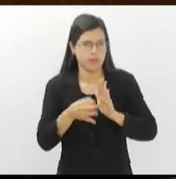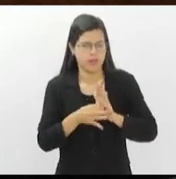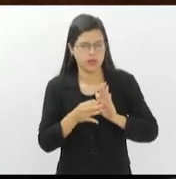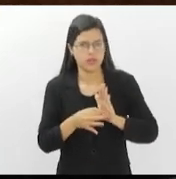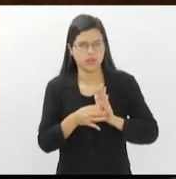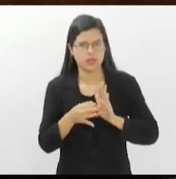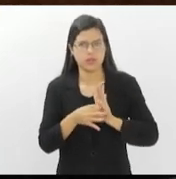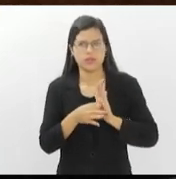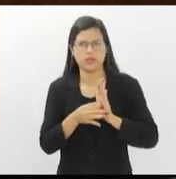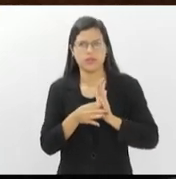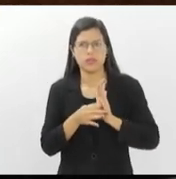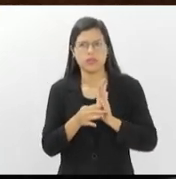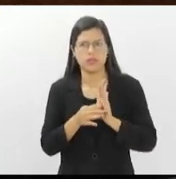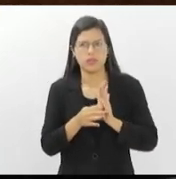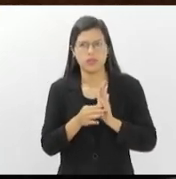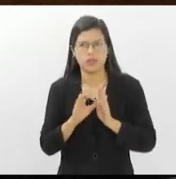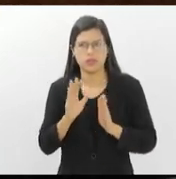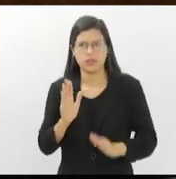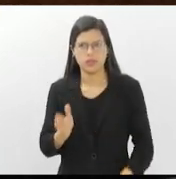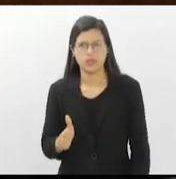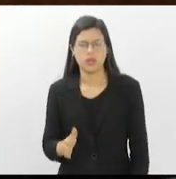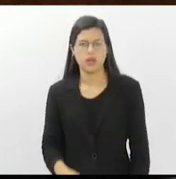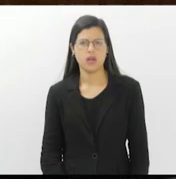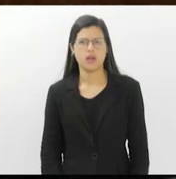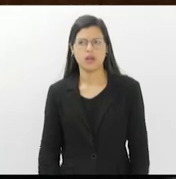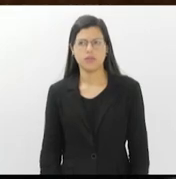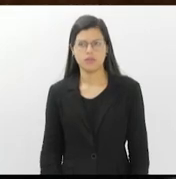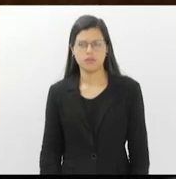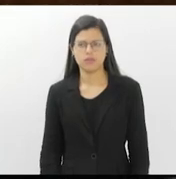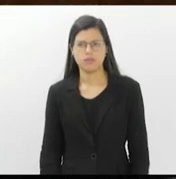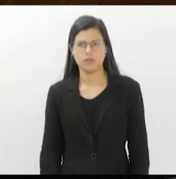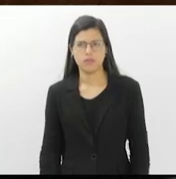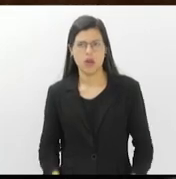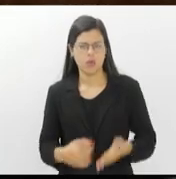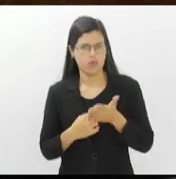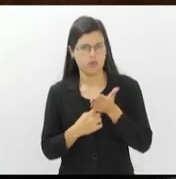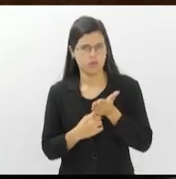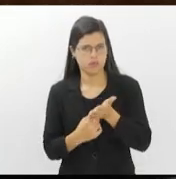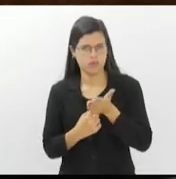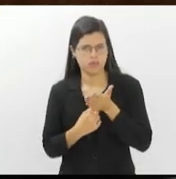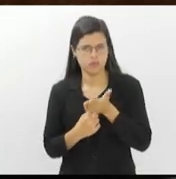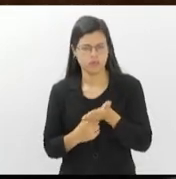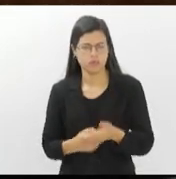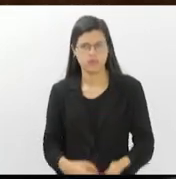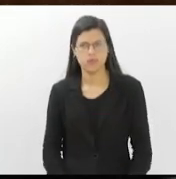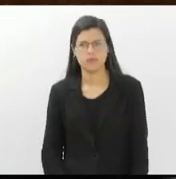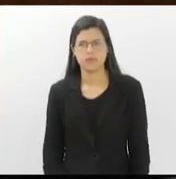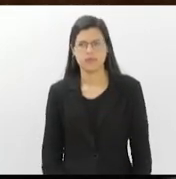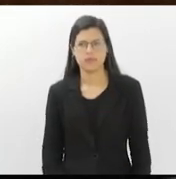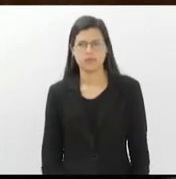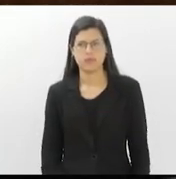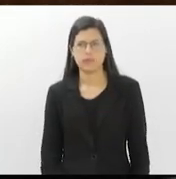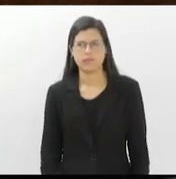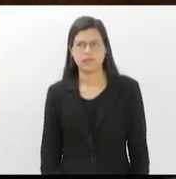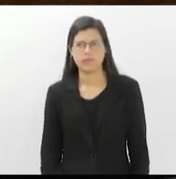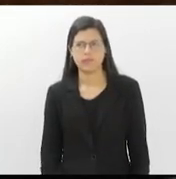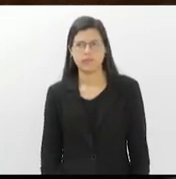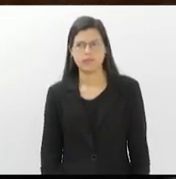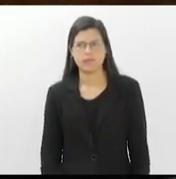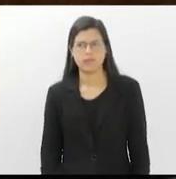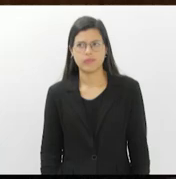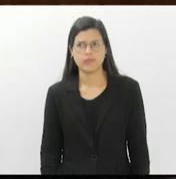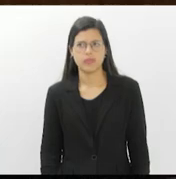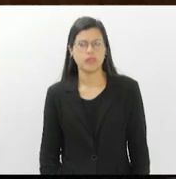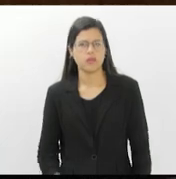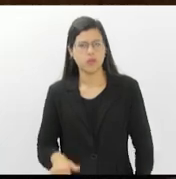inclusive, já está acordado com a própria